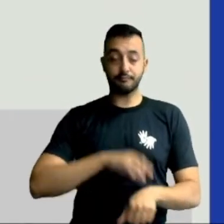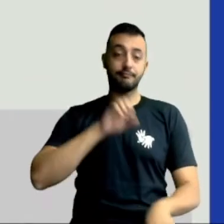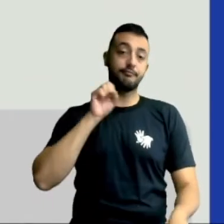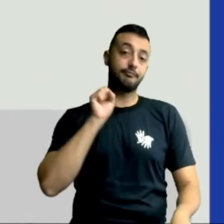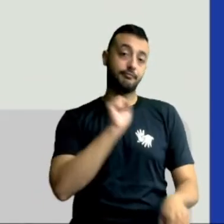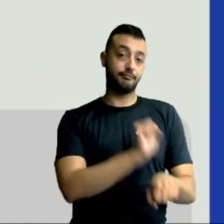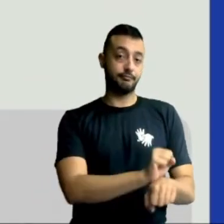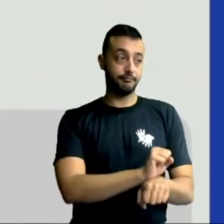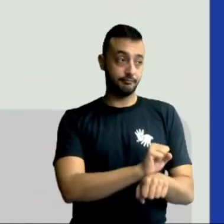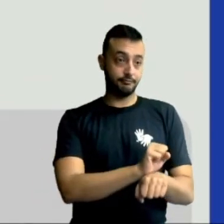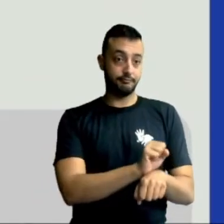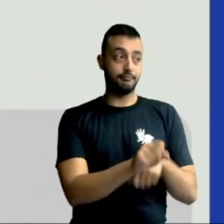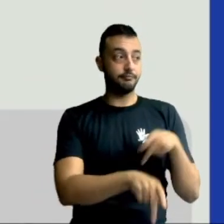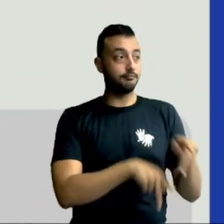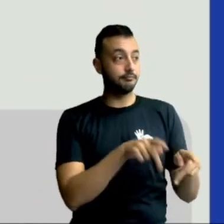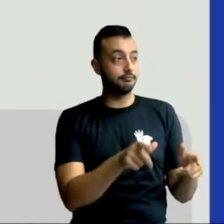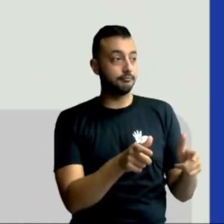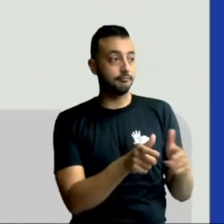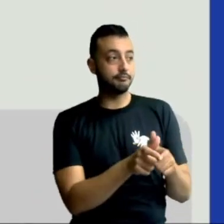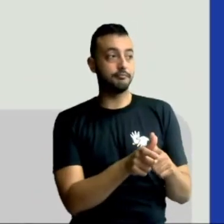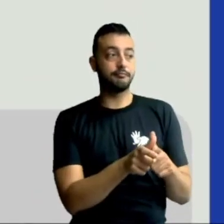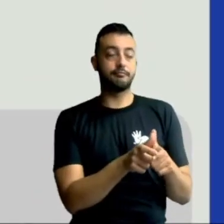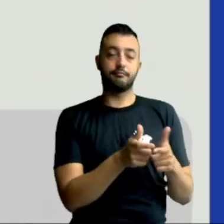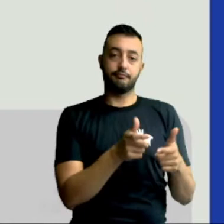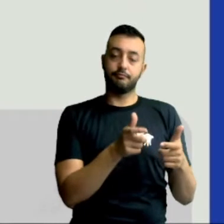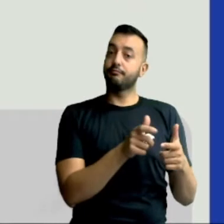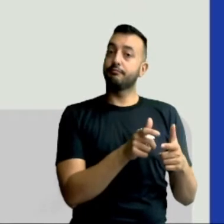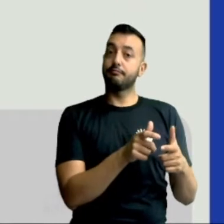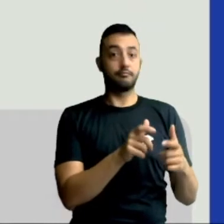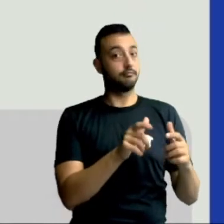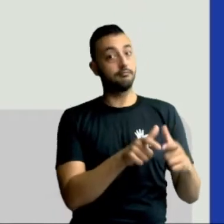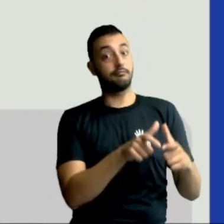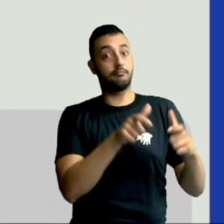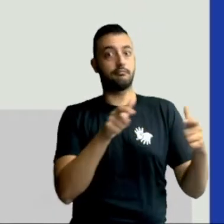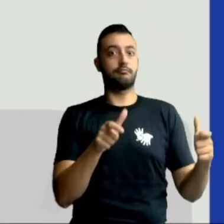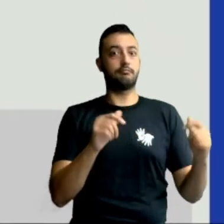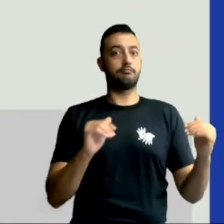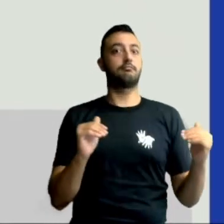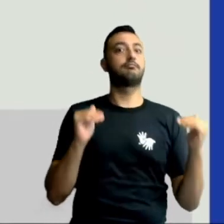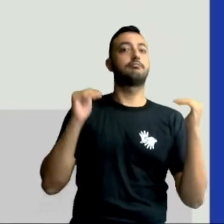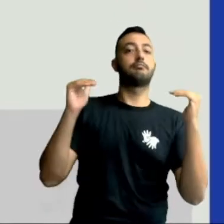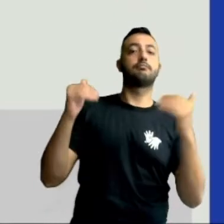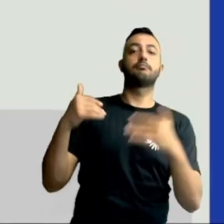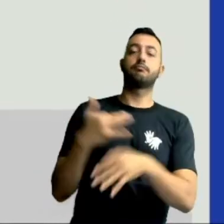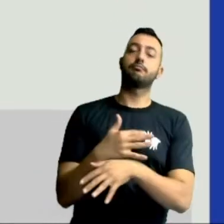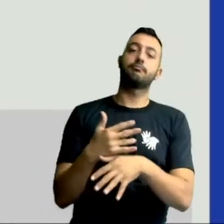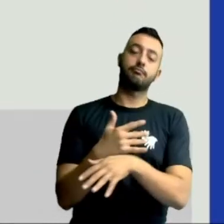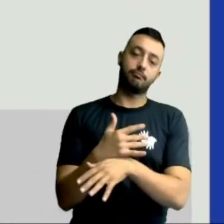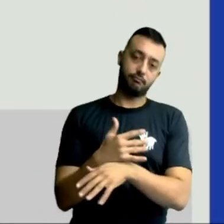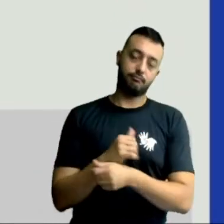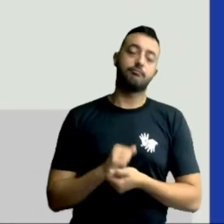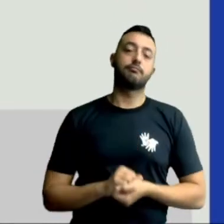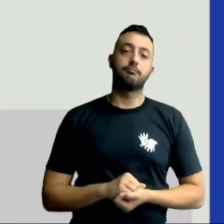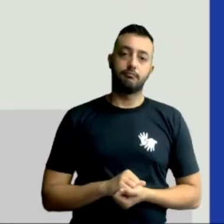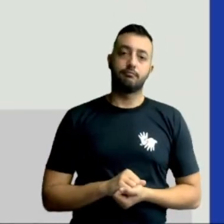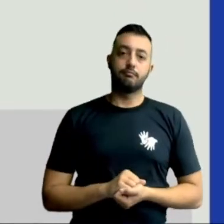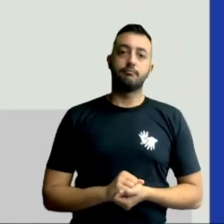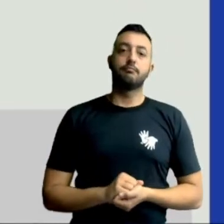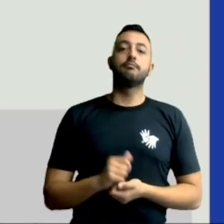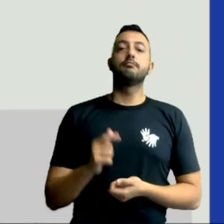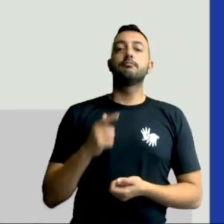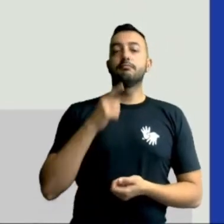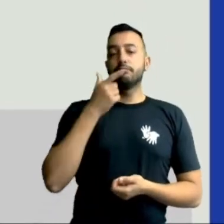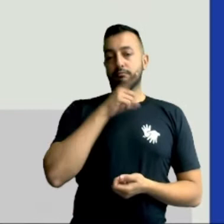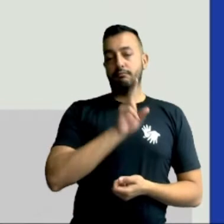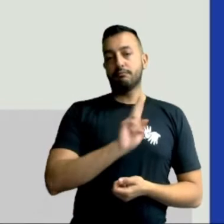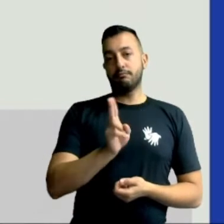de ser um povoado, ela deixa de ser uma freguesia e passa a ser uma cidade, tá? Neste momento. E ela recebe o nome